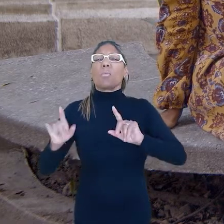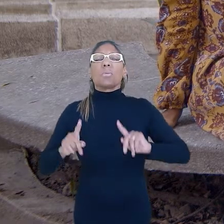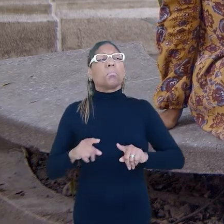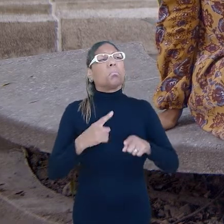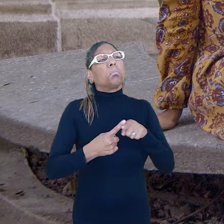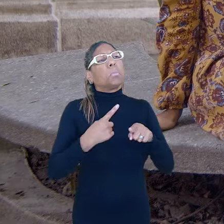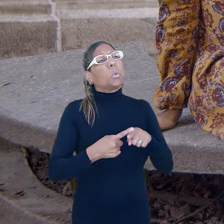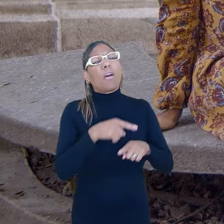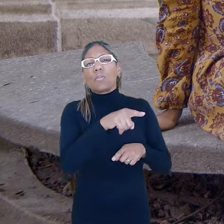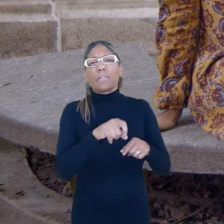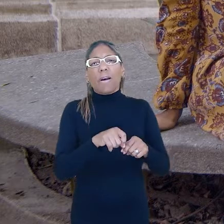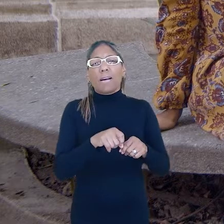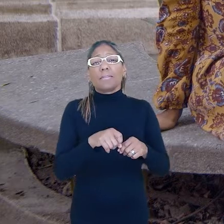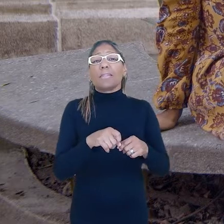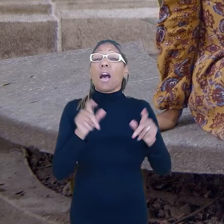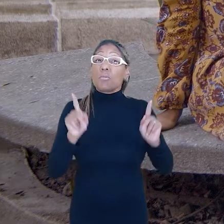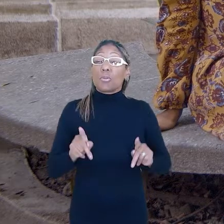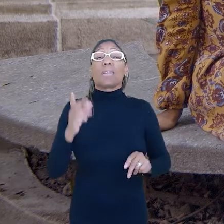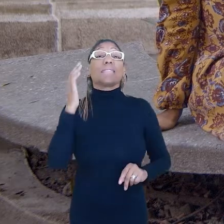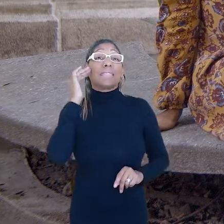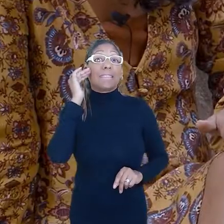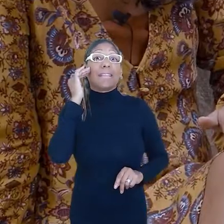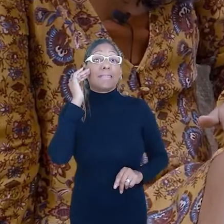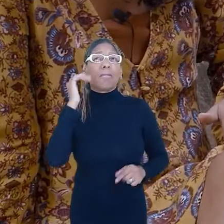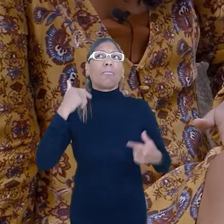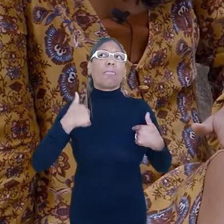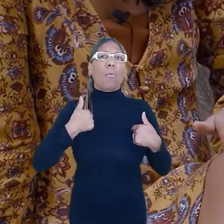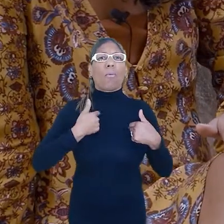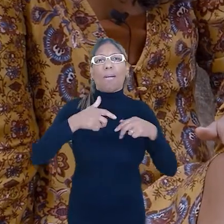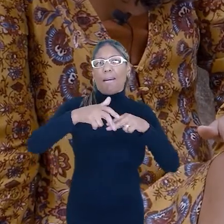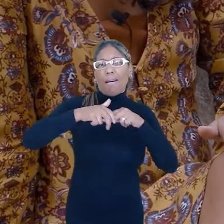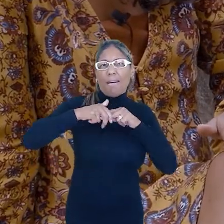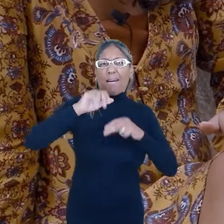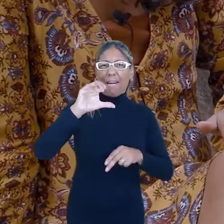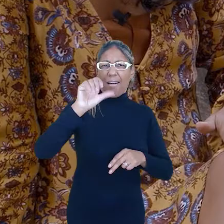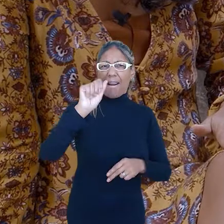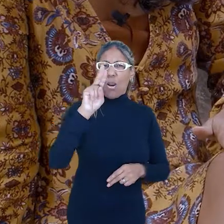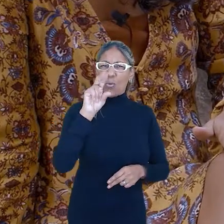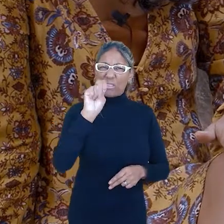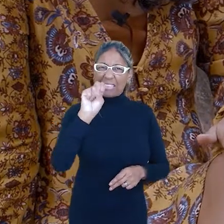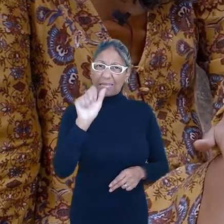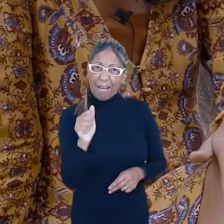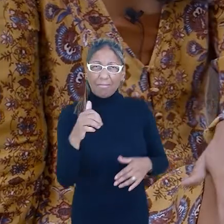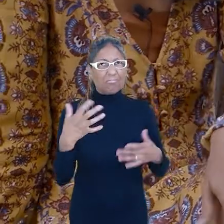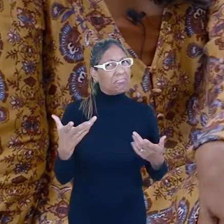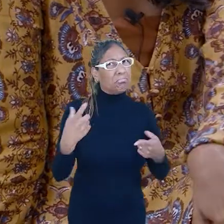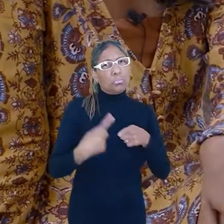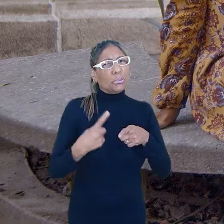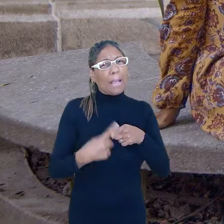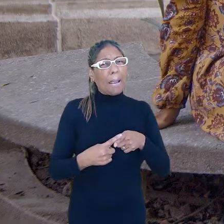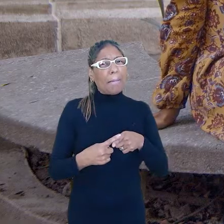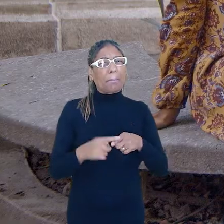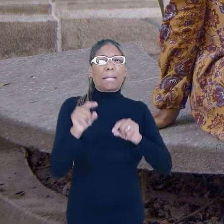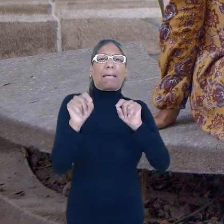mas por que você faz isso, né? Então, muitos começaram a se entender como causa também, para além de uma atividade cultural, né?